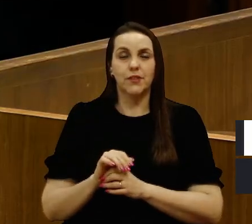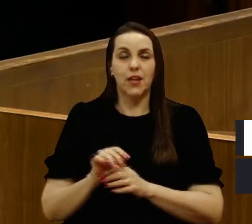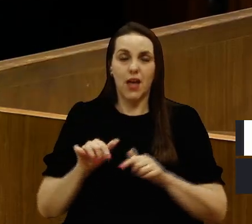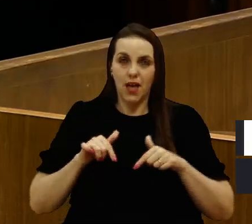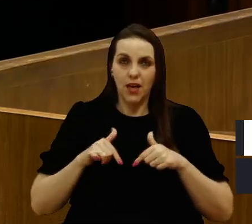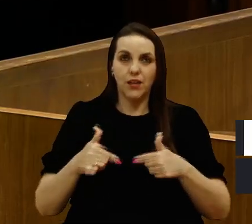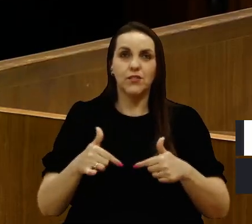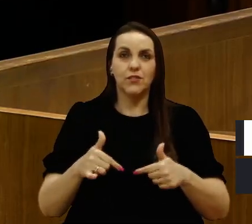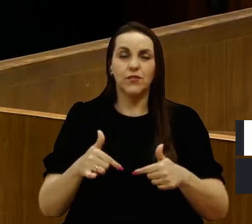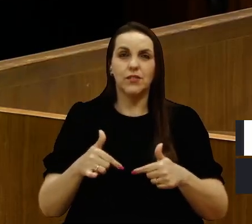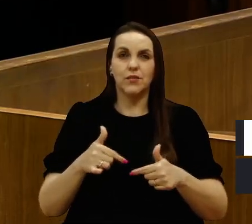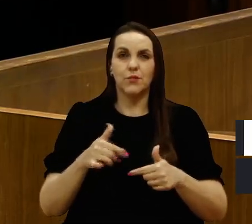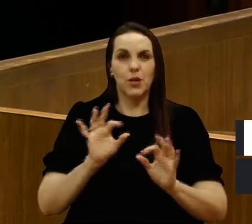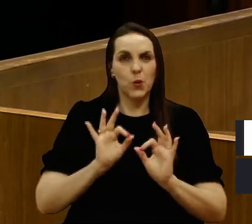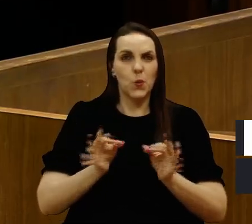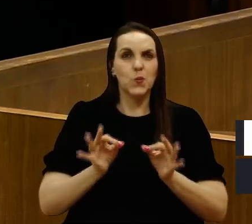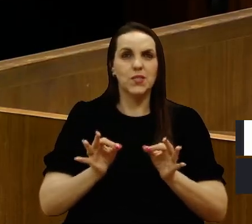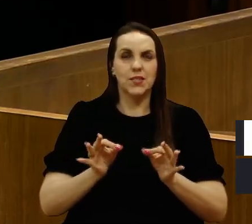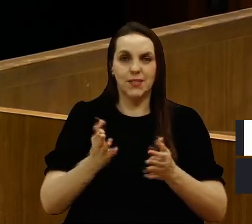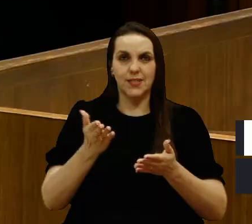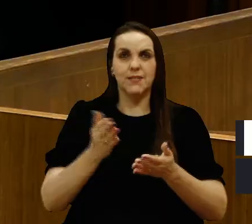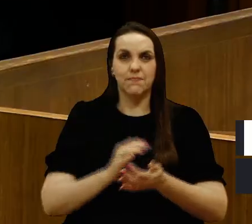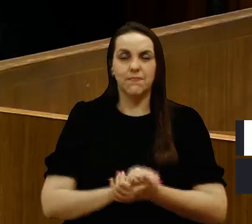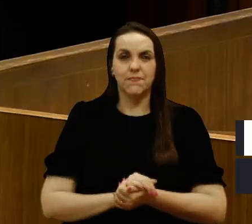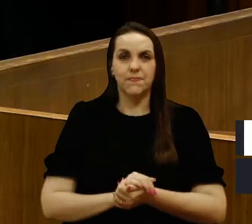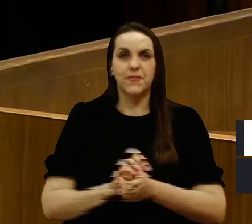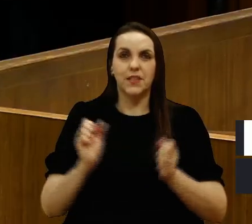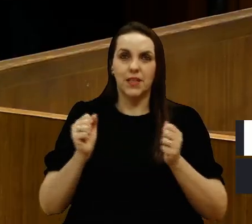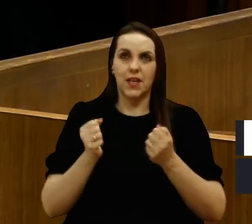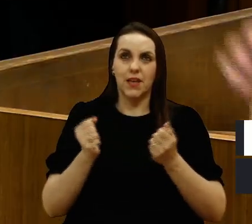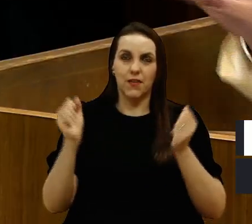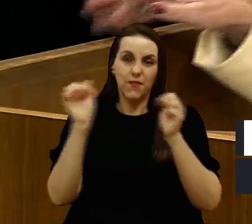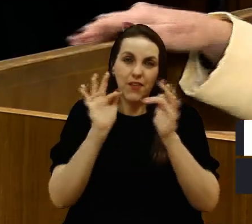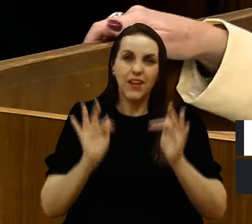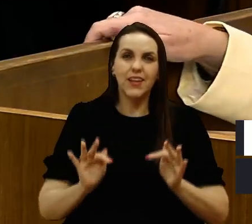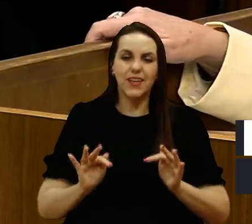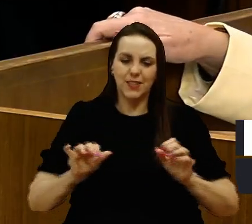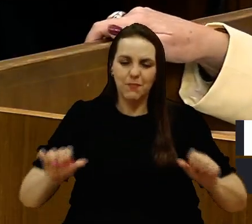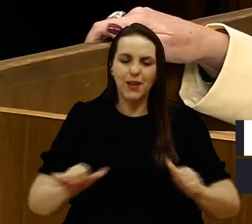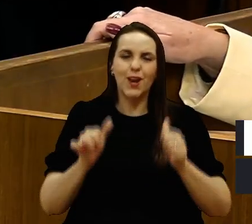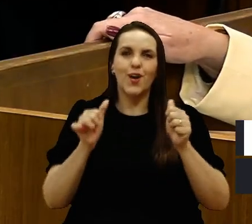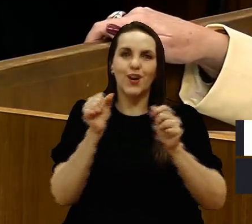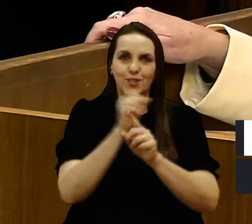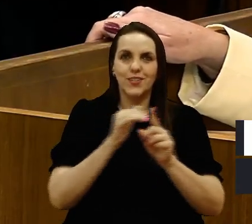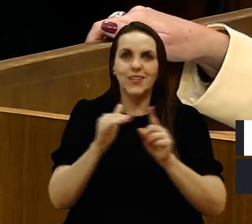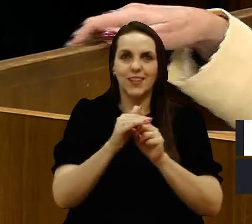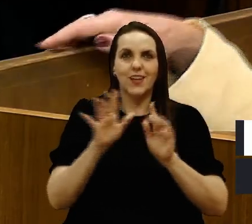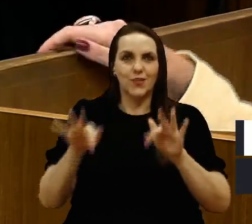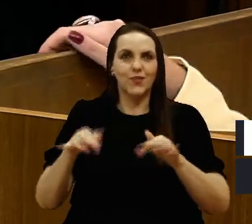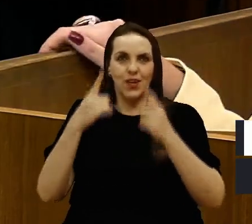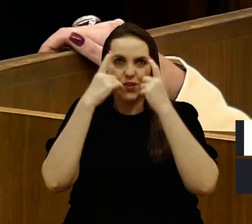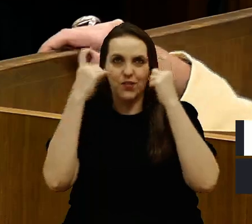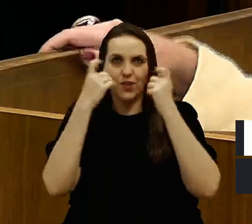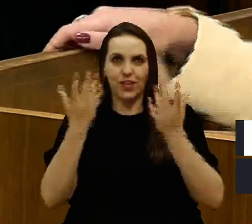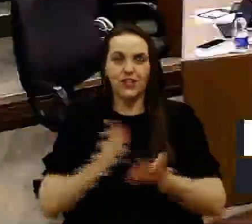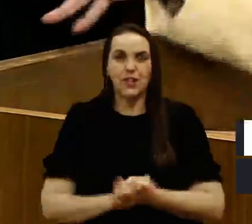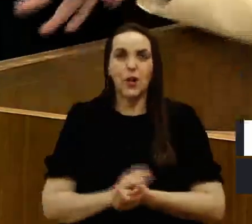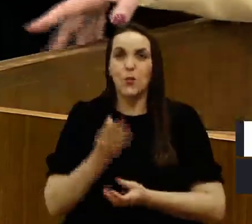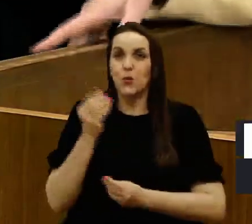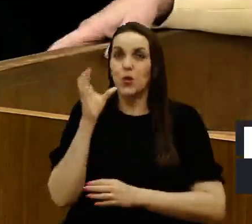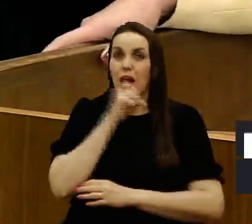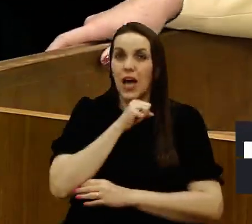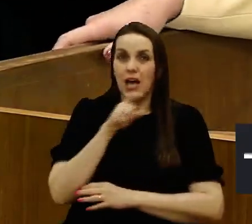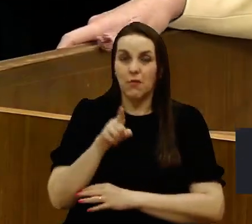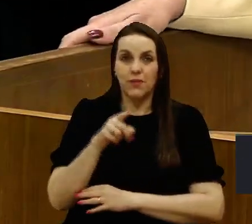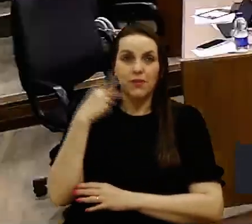ativismo, e com certeza será feliz e melhor para toda a sociedade. Uma parte? Muito rapidamente, então,